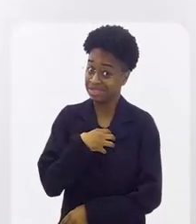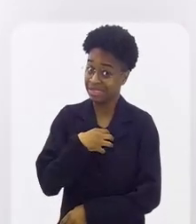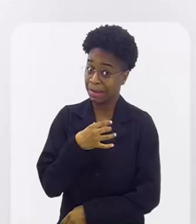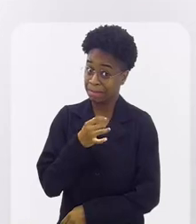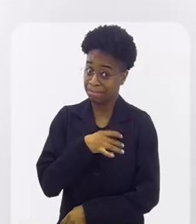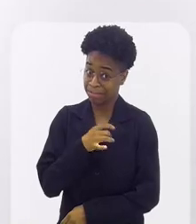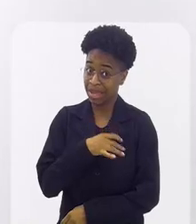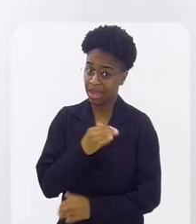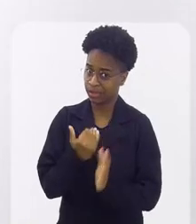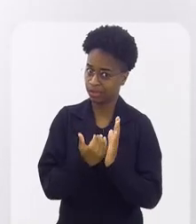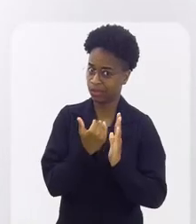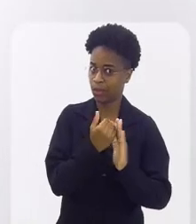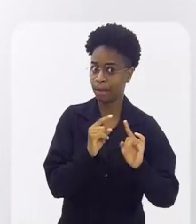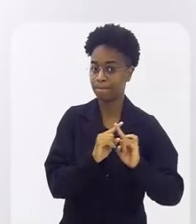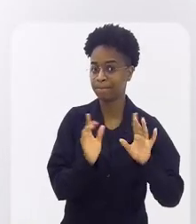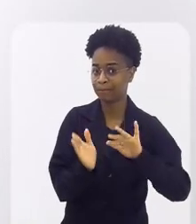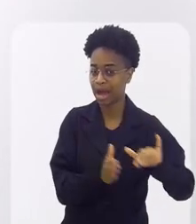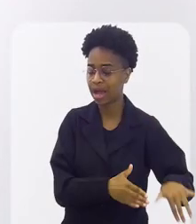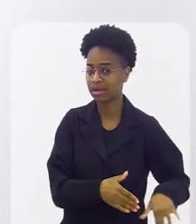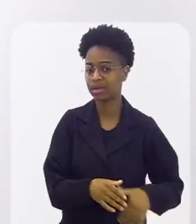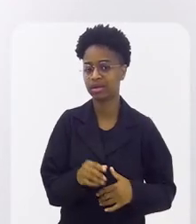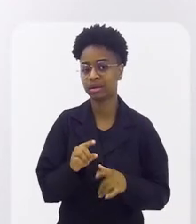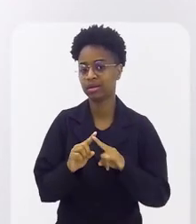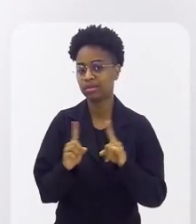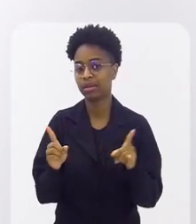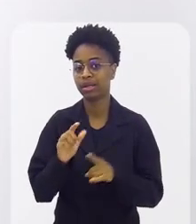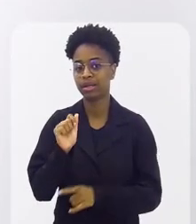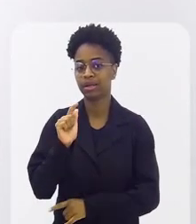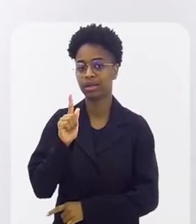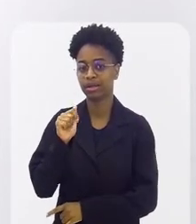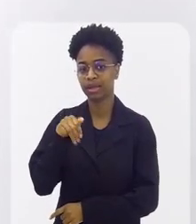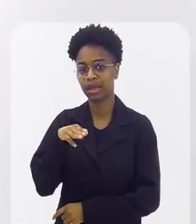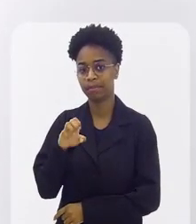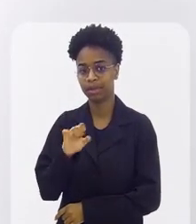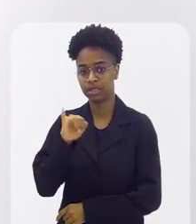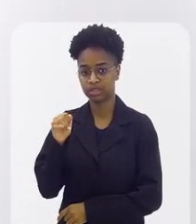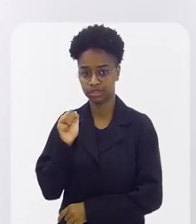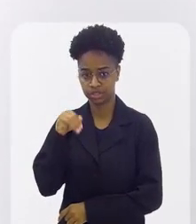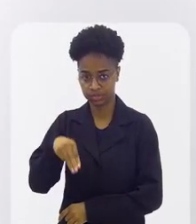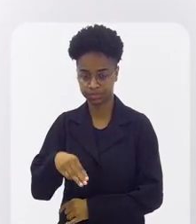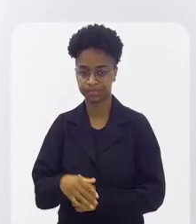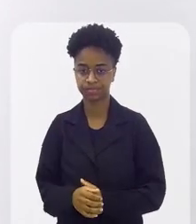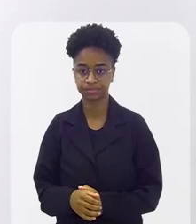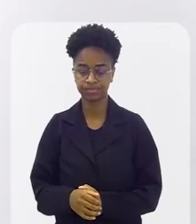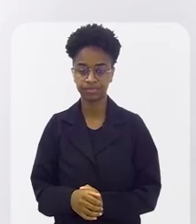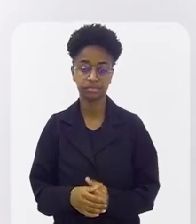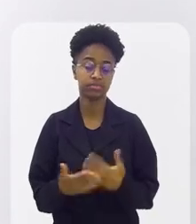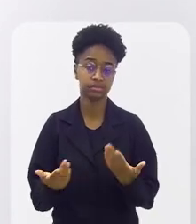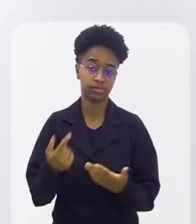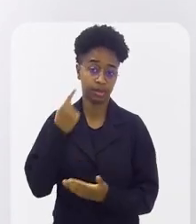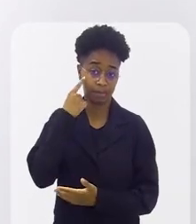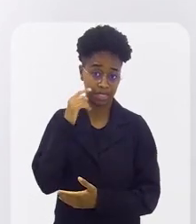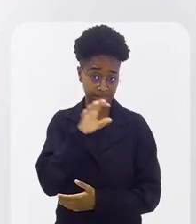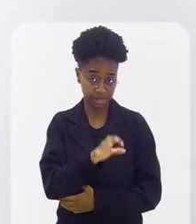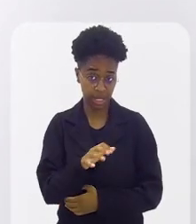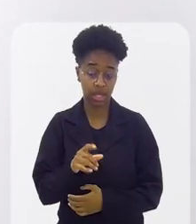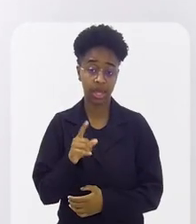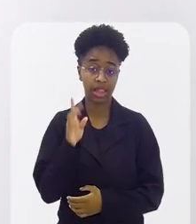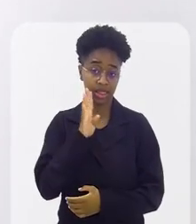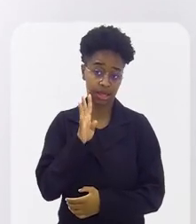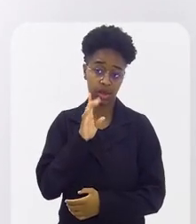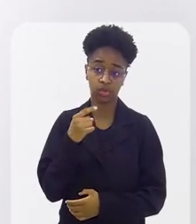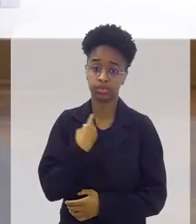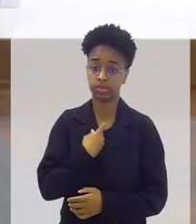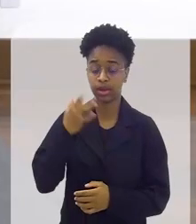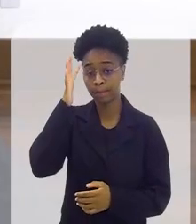esse medo maior em outro lugar. Então, mas agora a Game Jam, isso. Isso. E aí, tendo isso em mente, eu acho